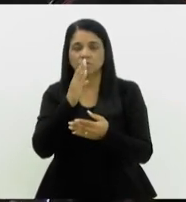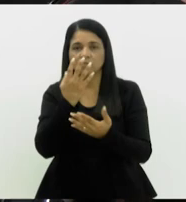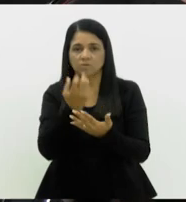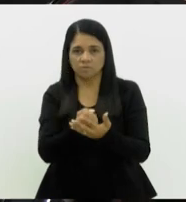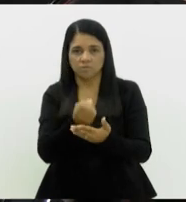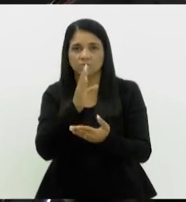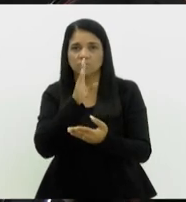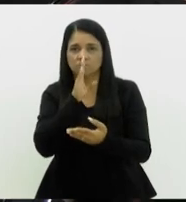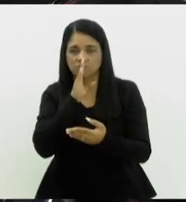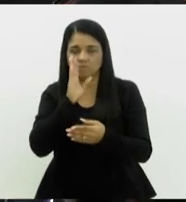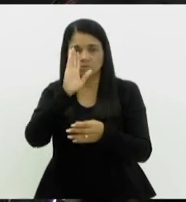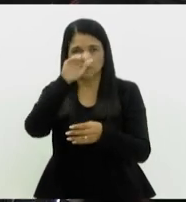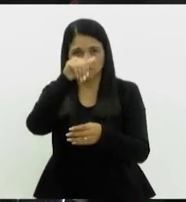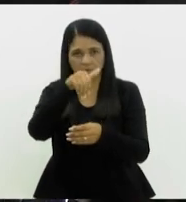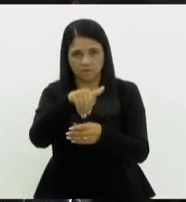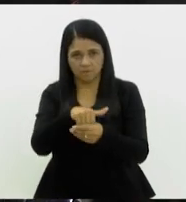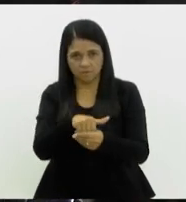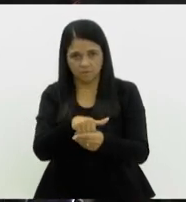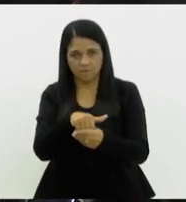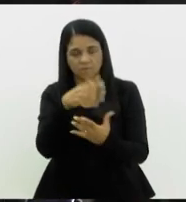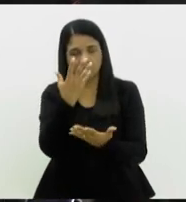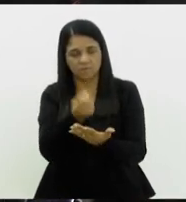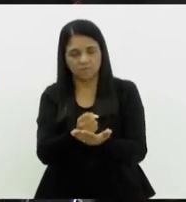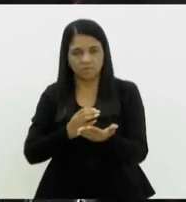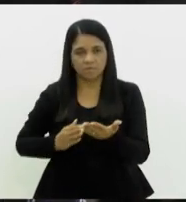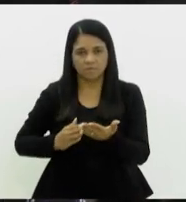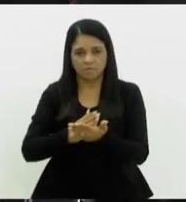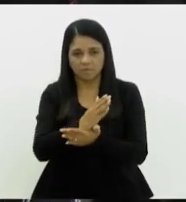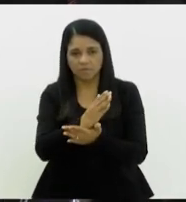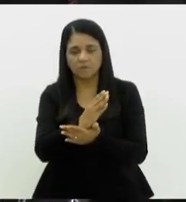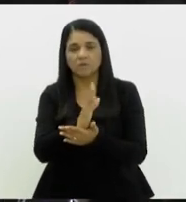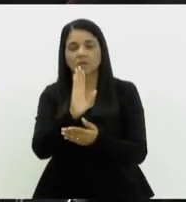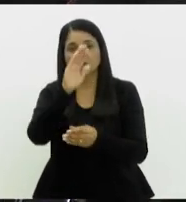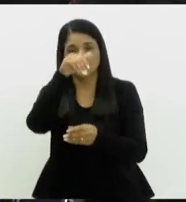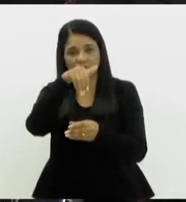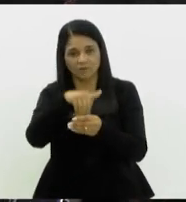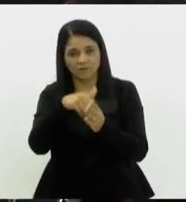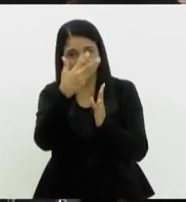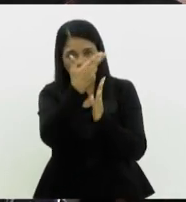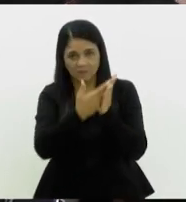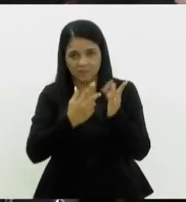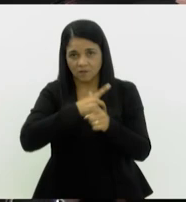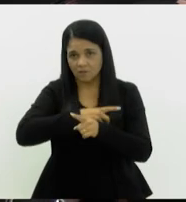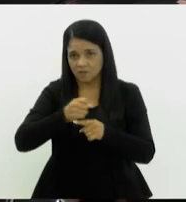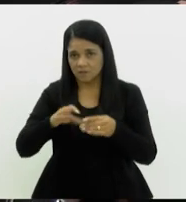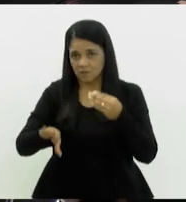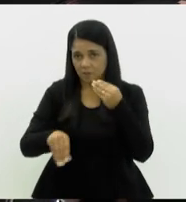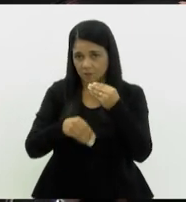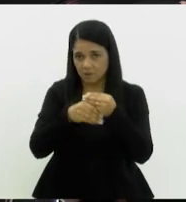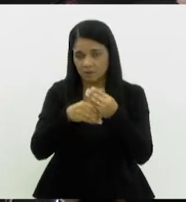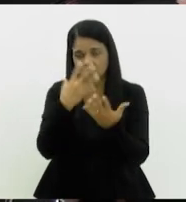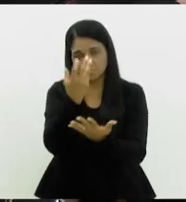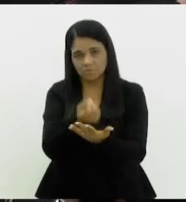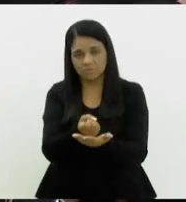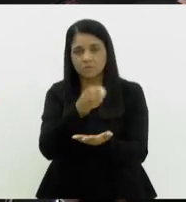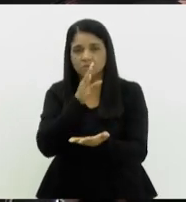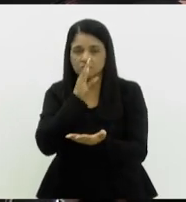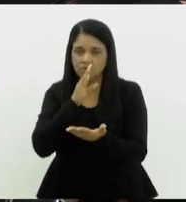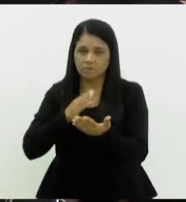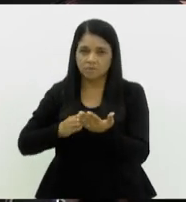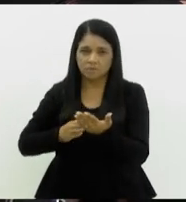os senhores que aprovam permaneçam como estão, aprovado. Em votação, a redação do vencido assim emendado, os senhores que aprovam permaneçam como